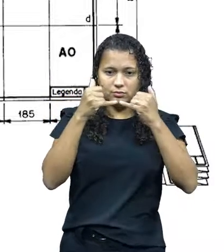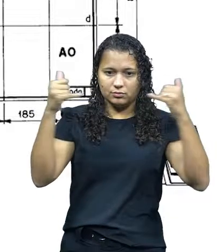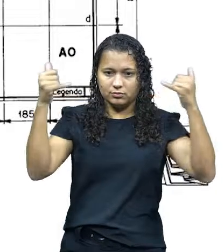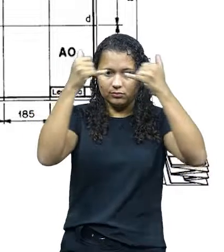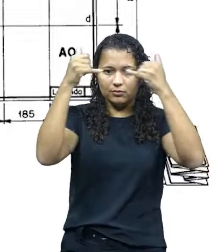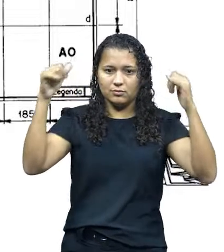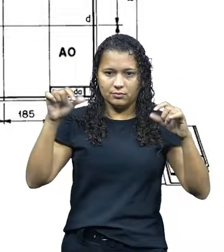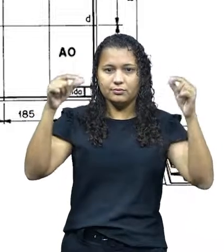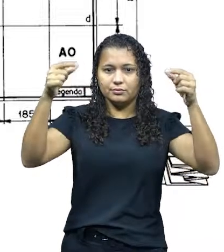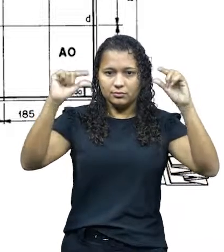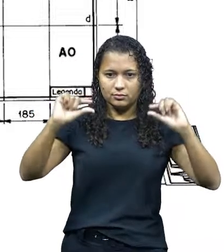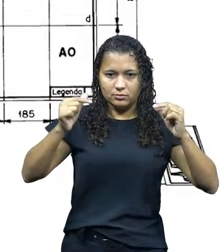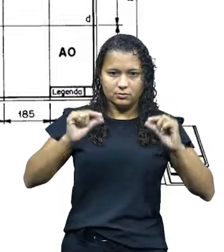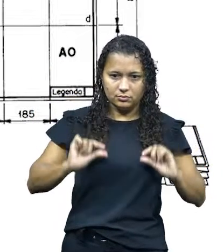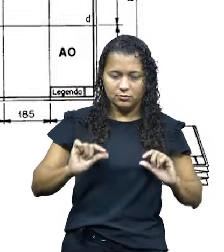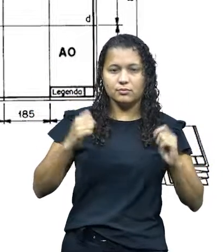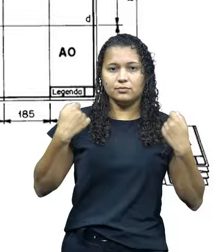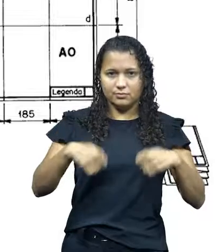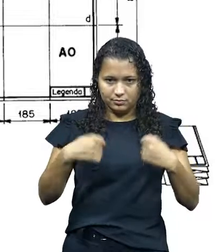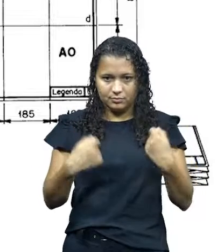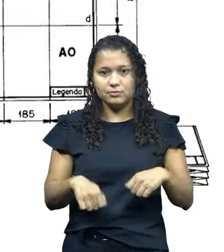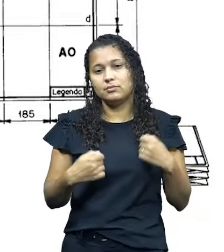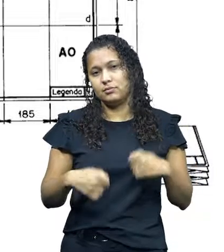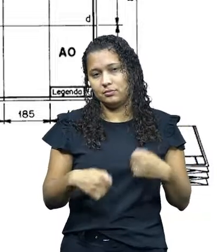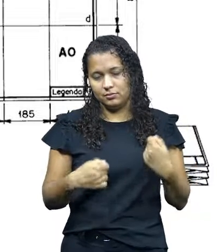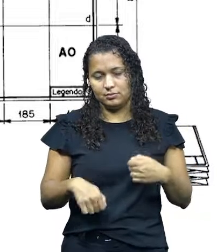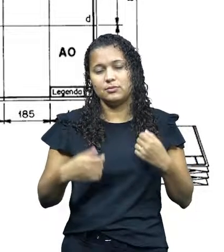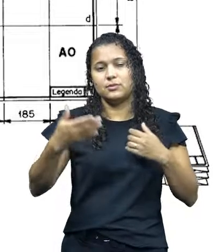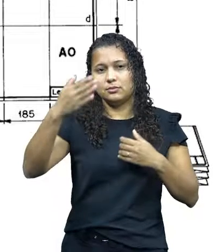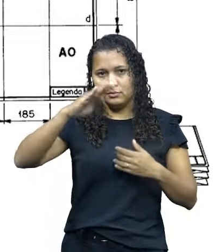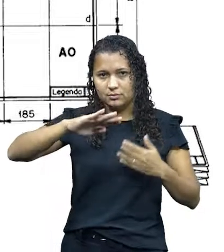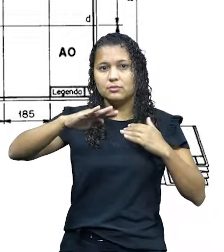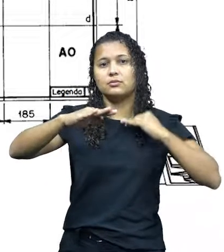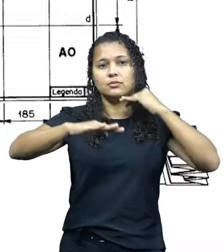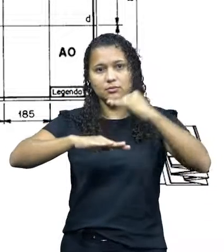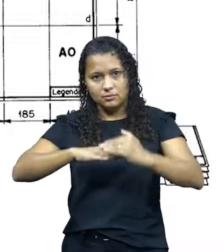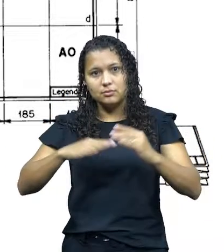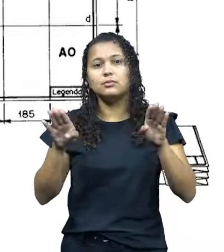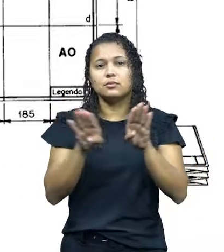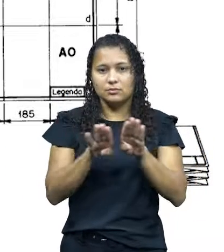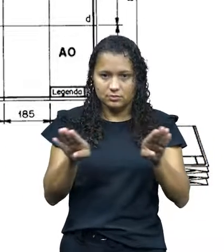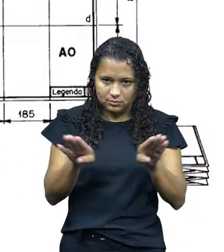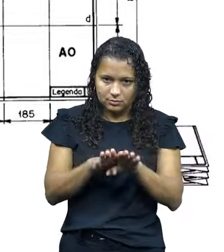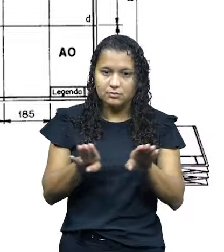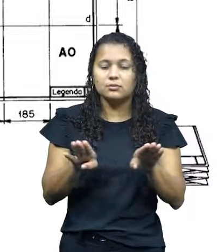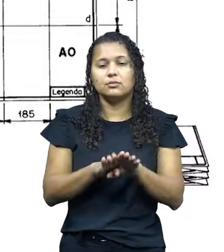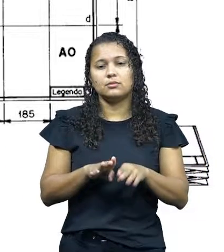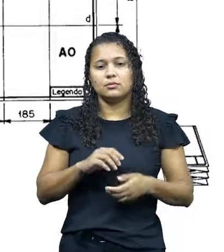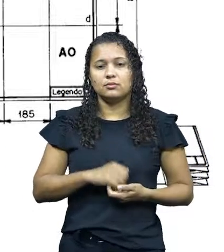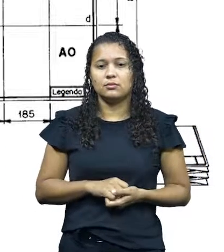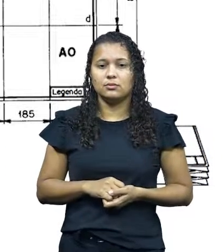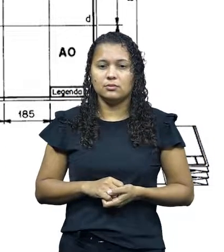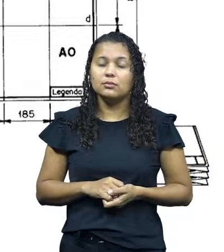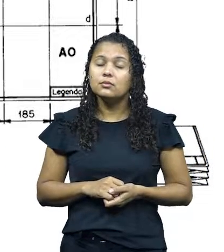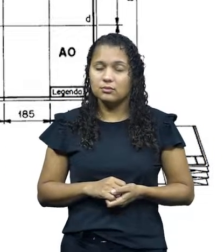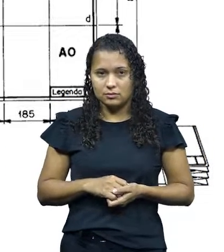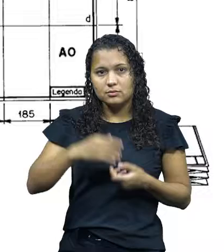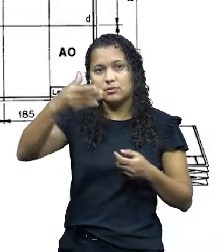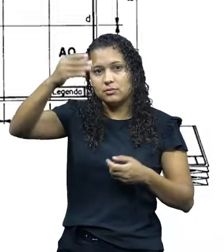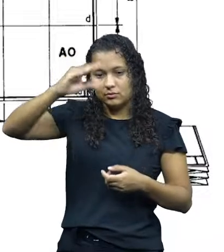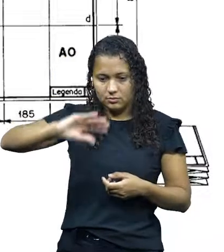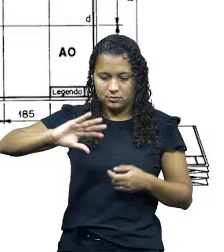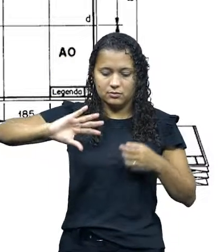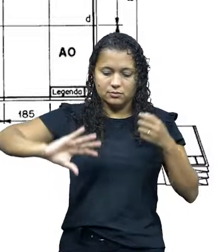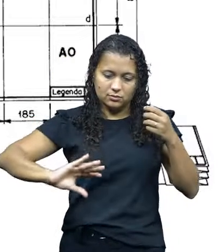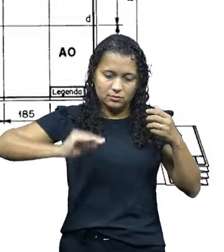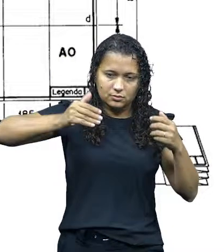no padrão do A4. É preciso dobrar outras 2 vezes também na forma horizontal para a